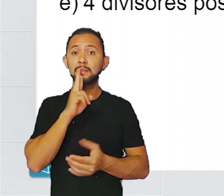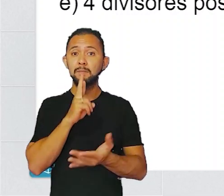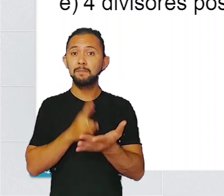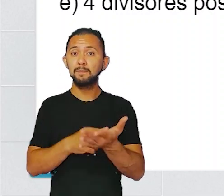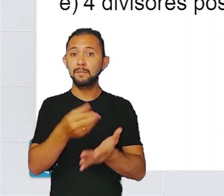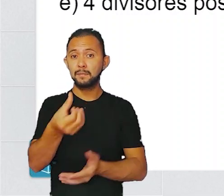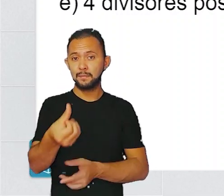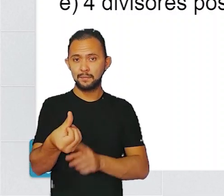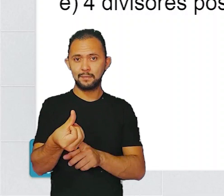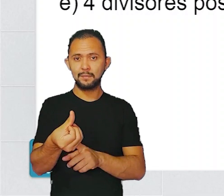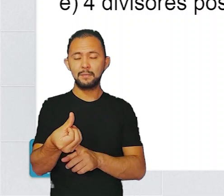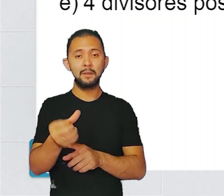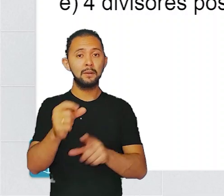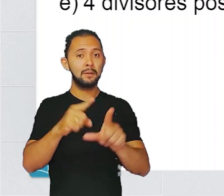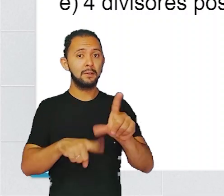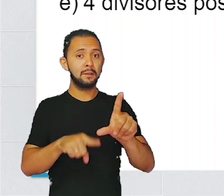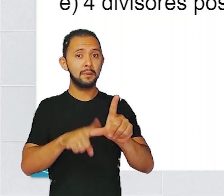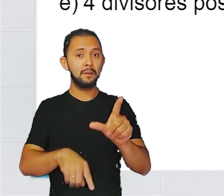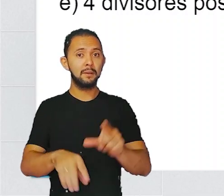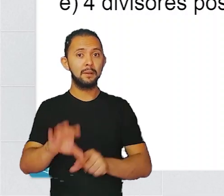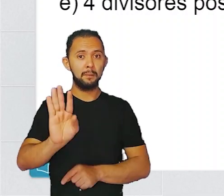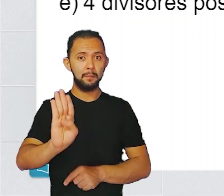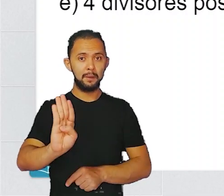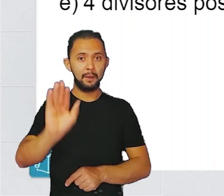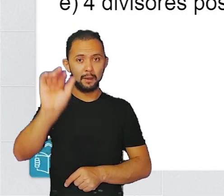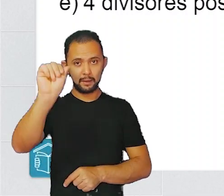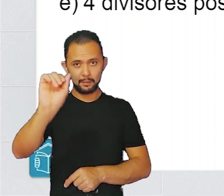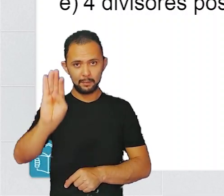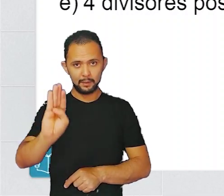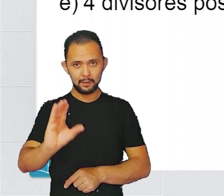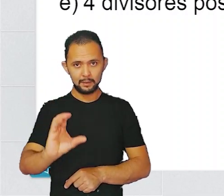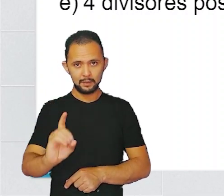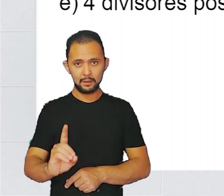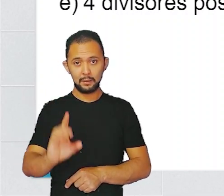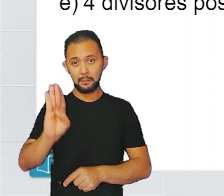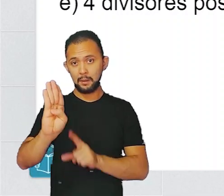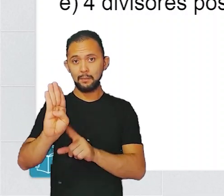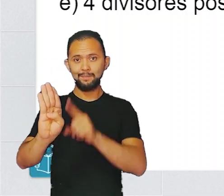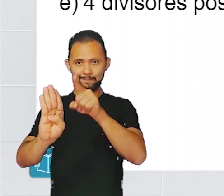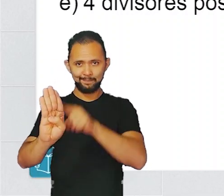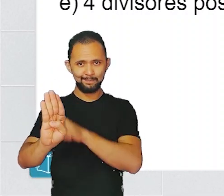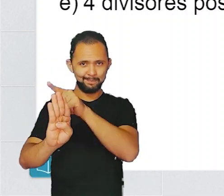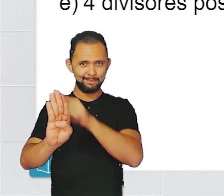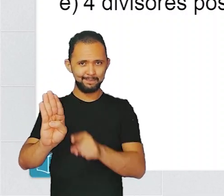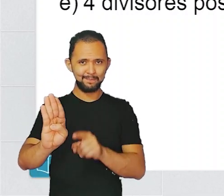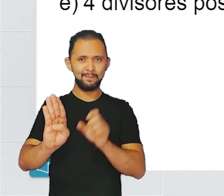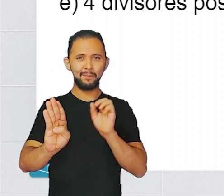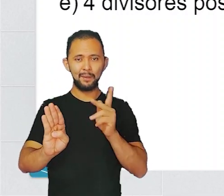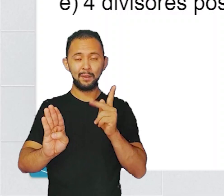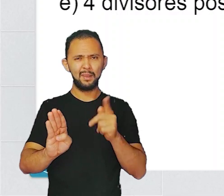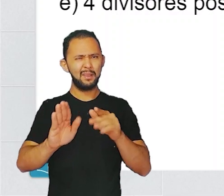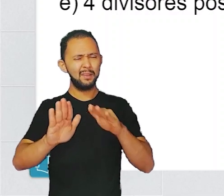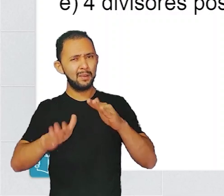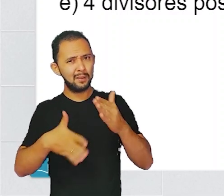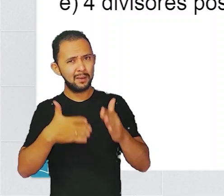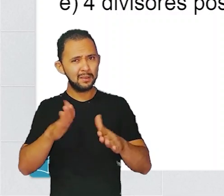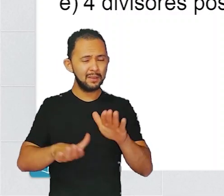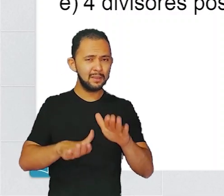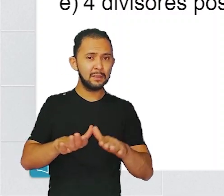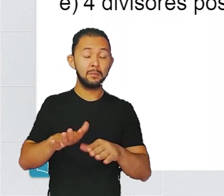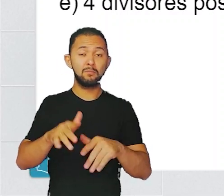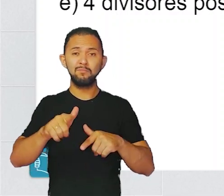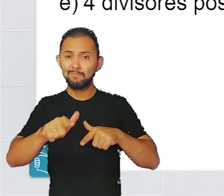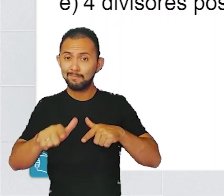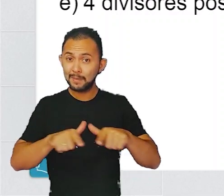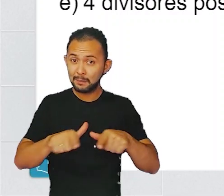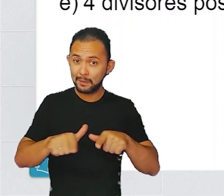certa, letra B de bem facinha. Tranquilo? Só é um pouquinho trabalhoso, mas é o seguinte,